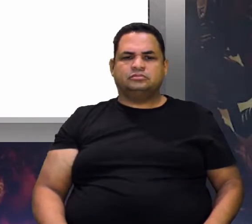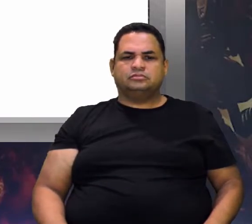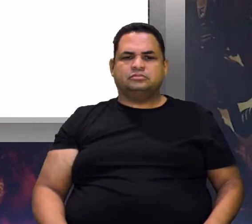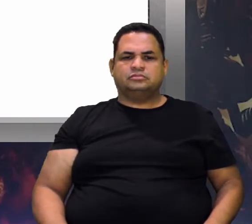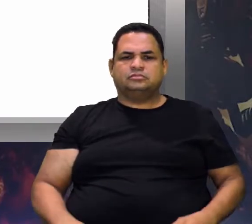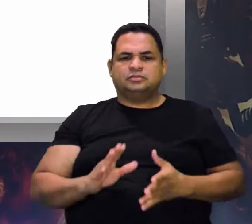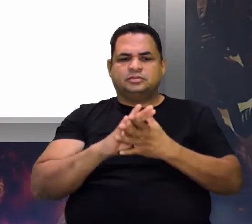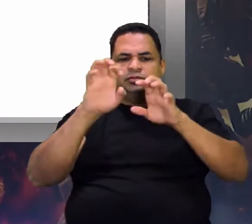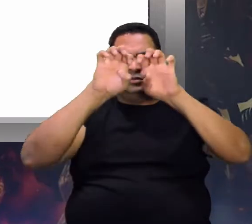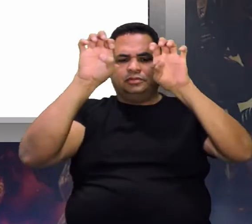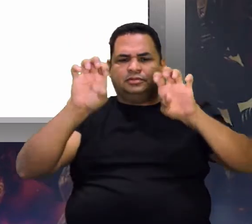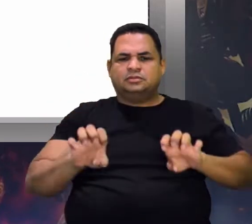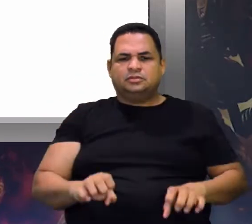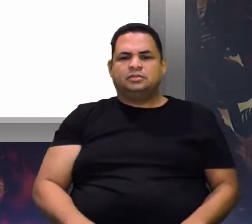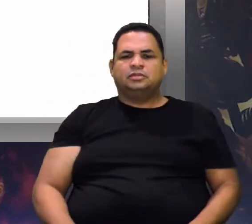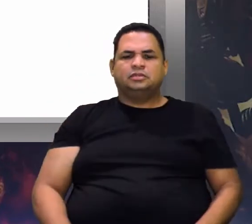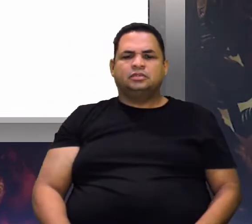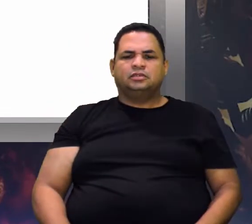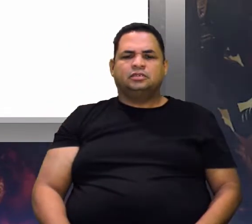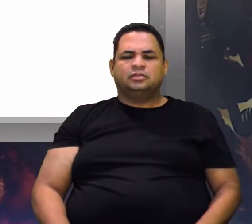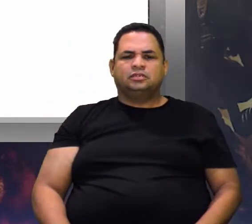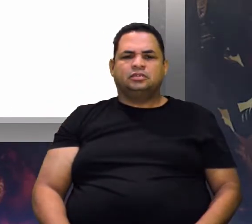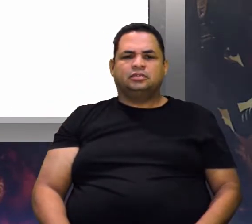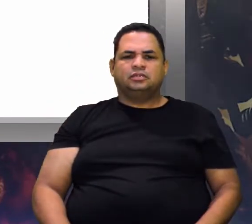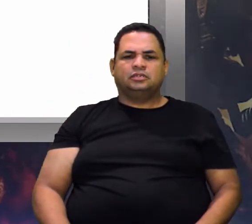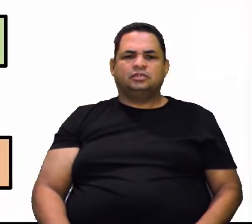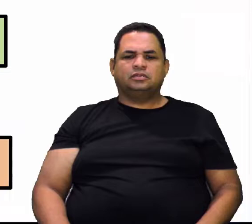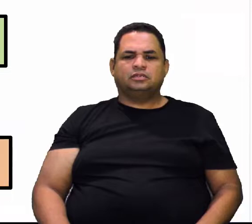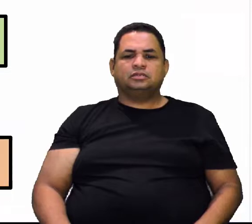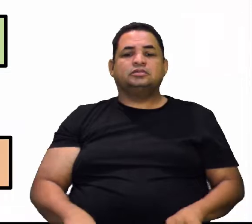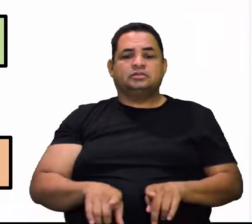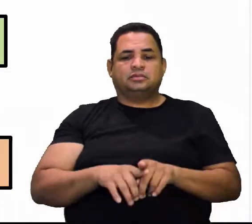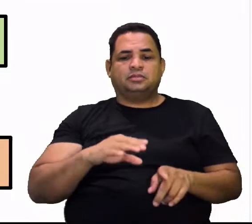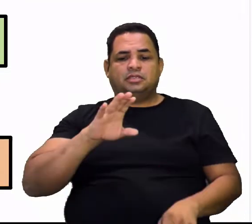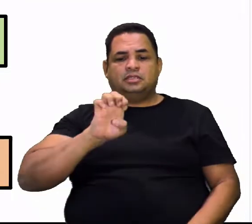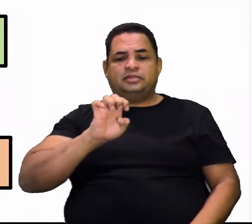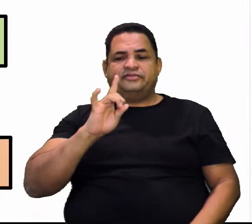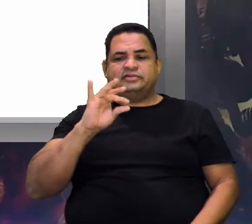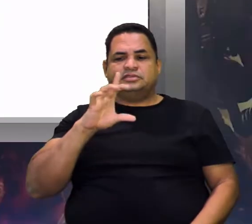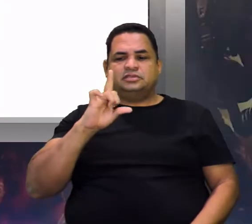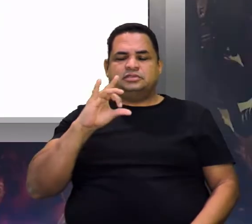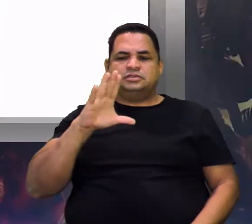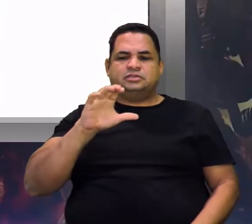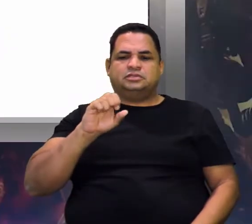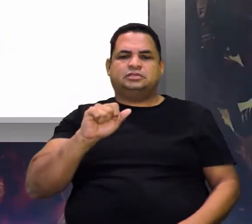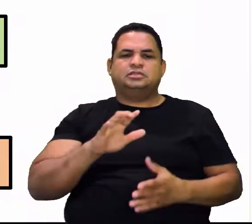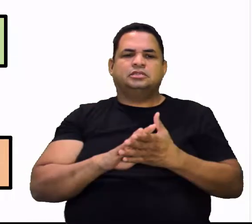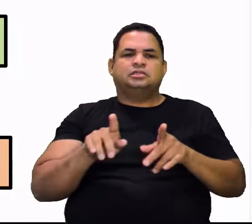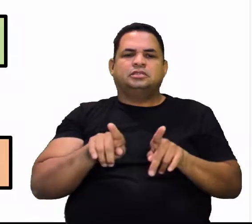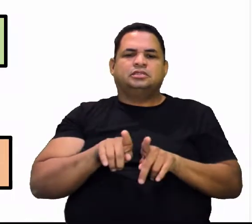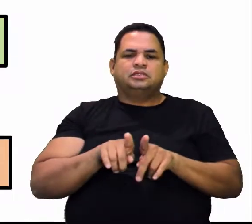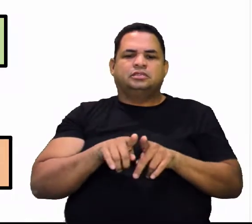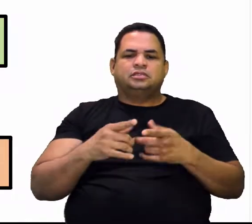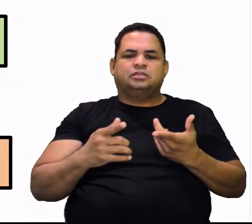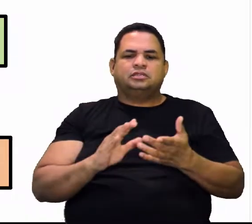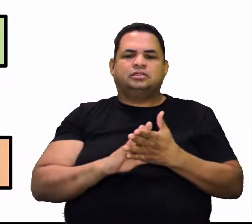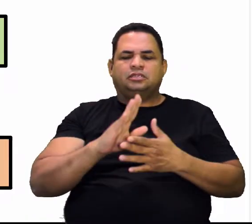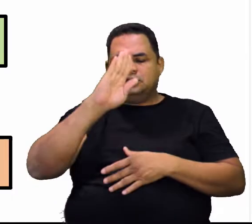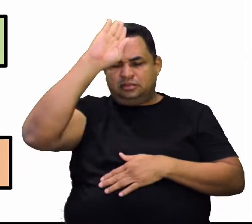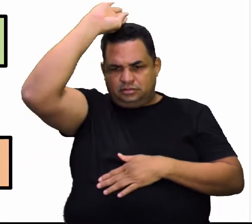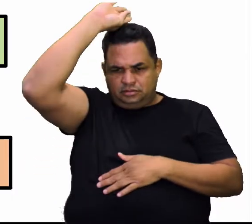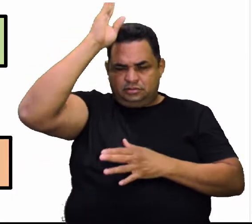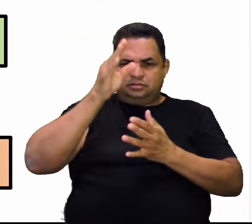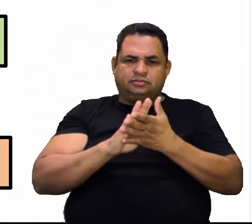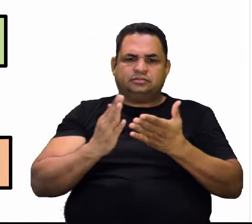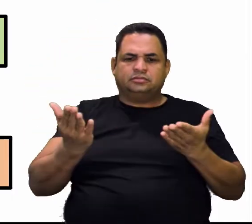essas estruturas. Na tela aí para vocês, aí, e a eficiência. A eficiência também, eficiência romana,